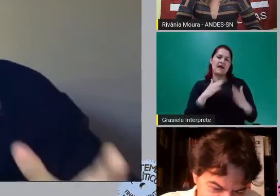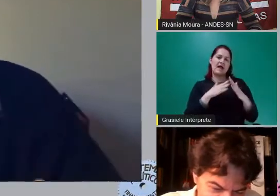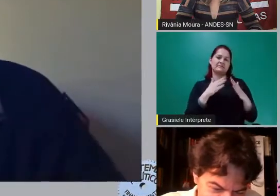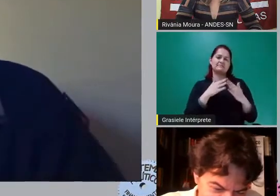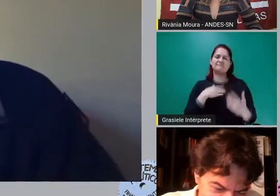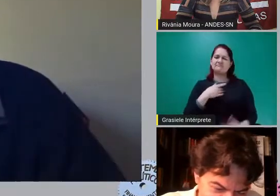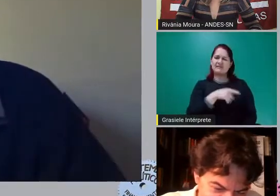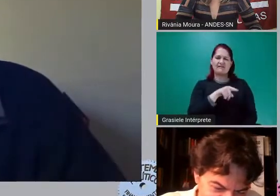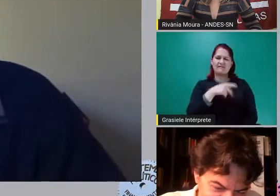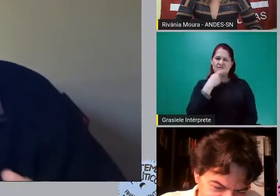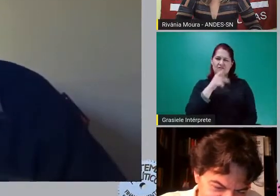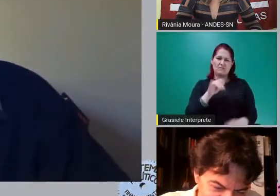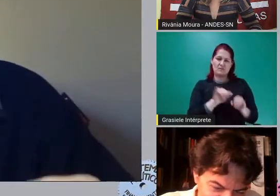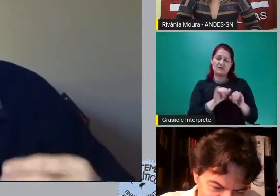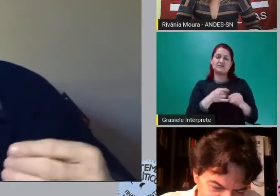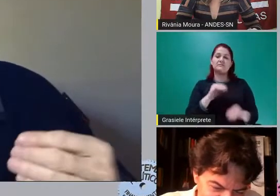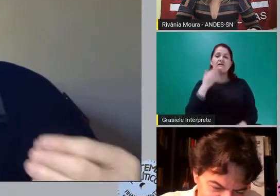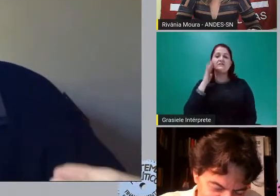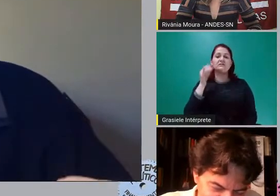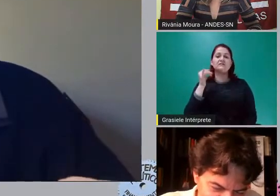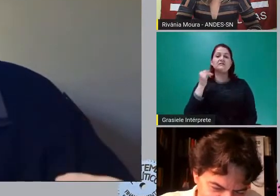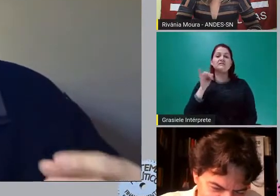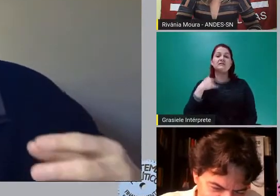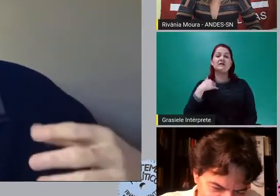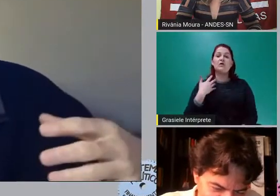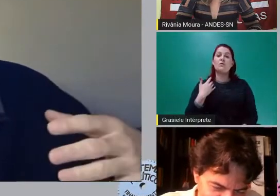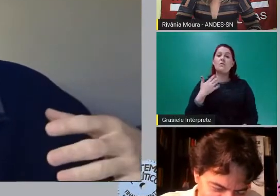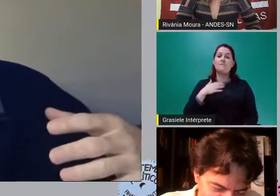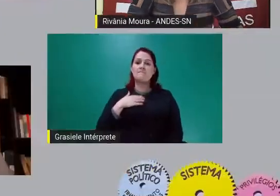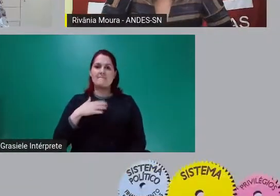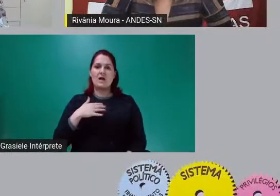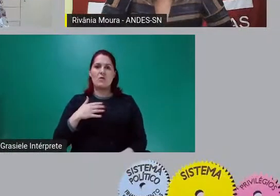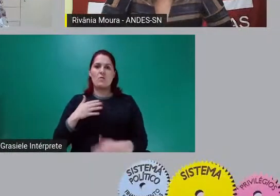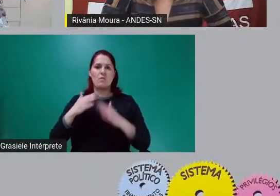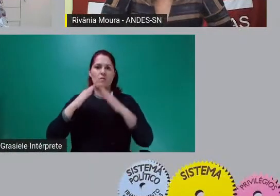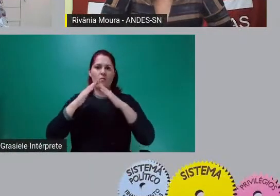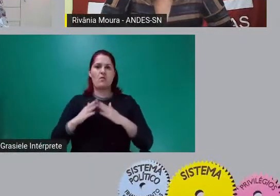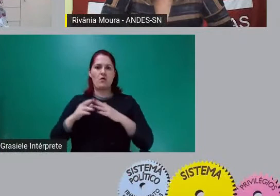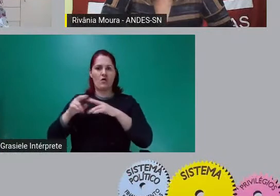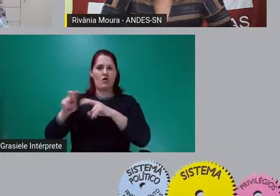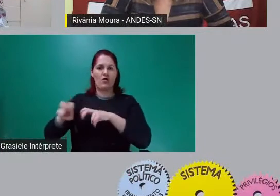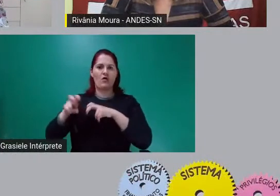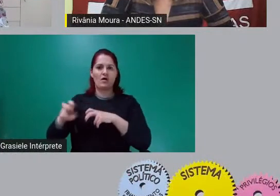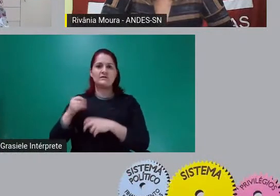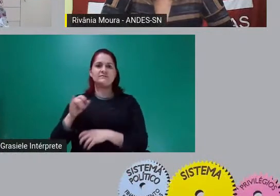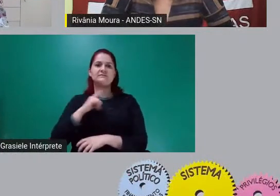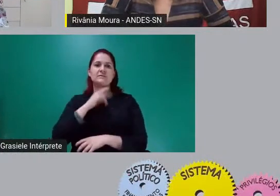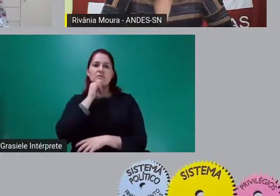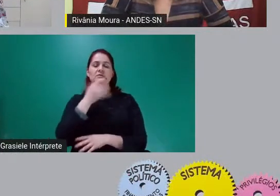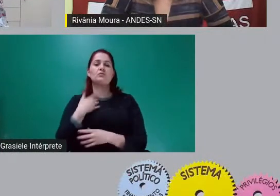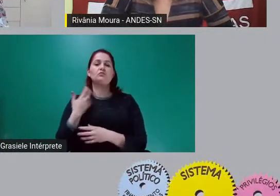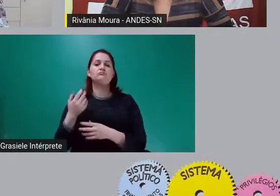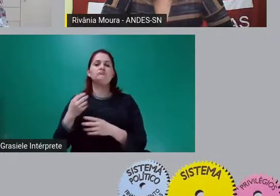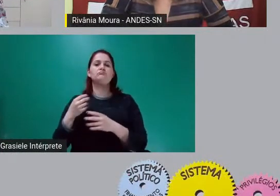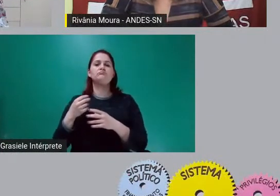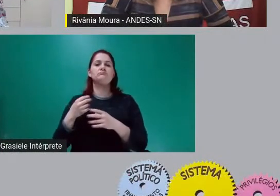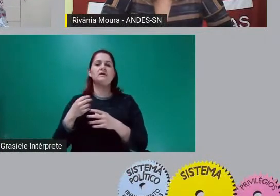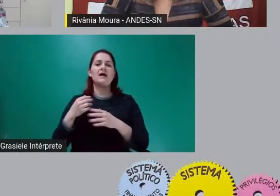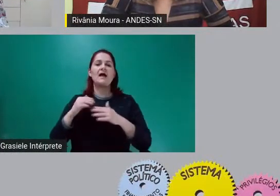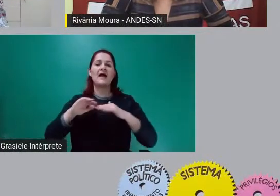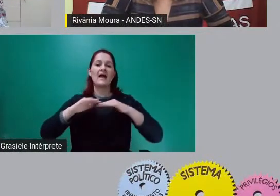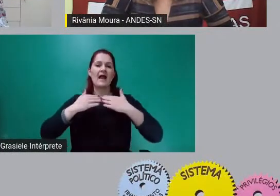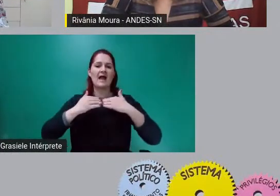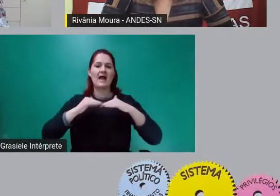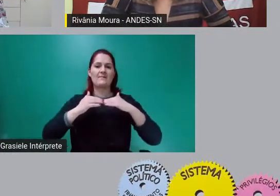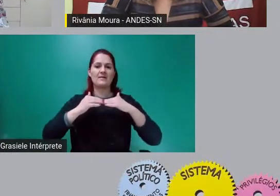sei se todo mundo que está nos escutando sabe o é um treminhão. É aquele caminhão que parece um trem. E que vai...